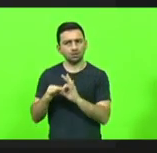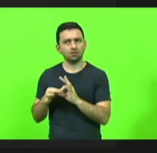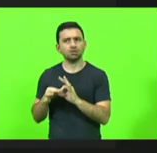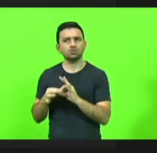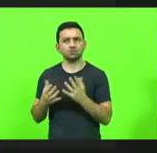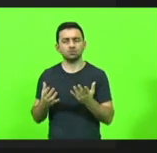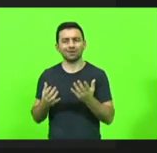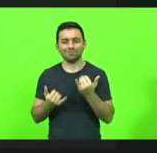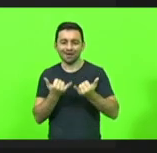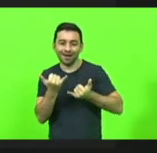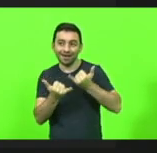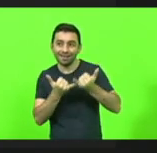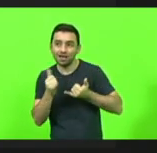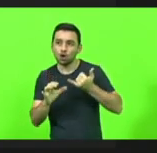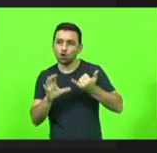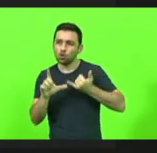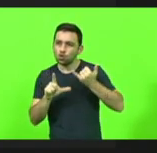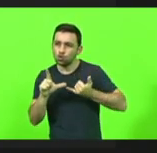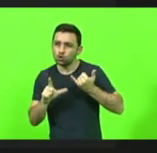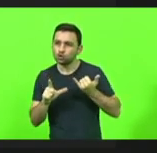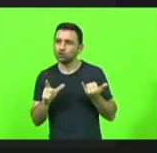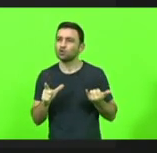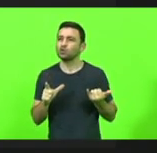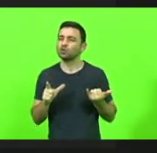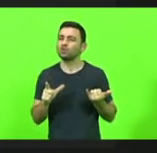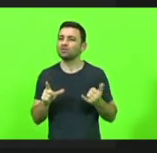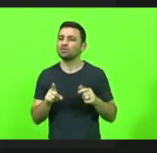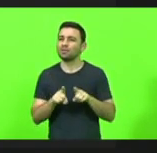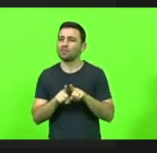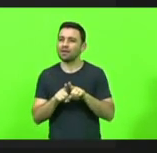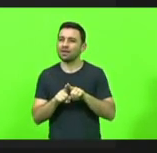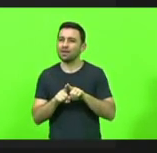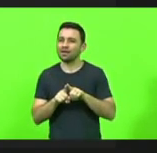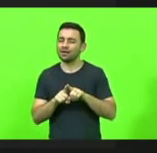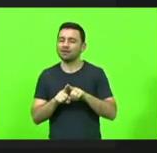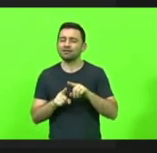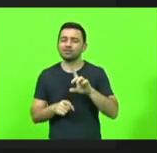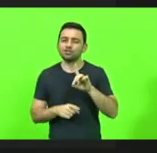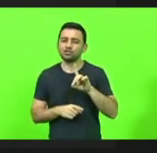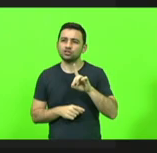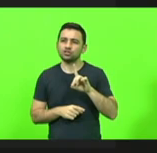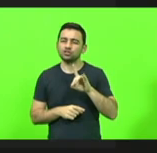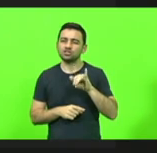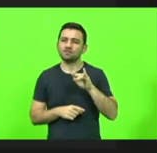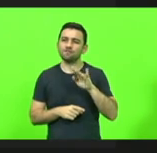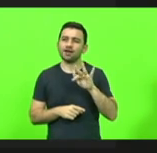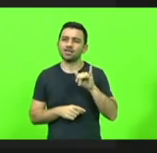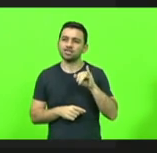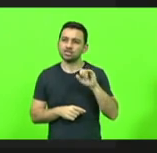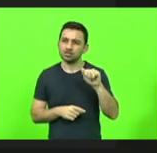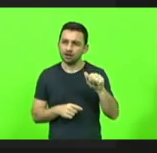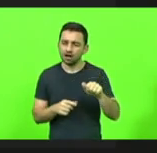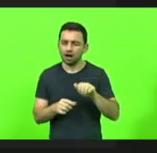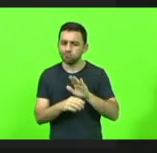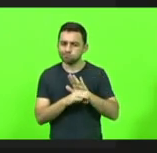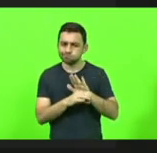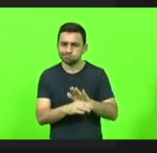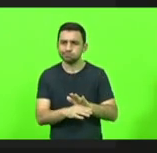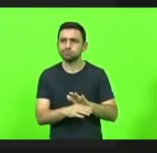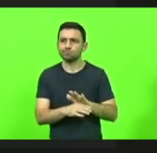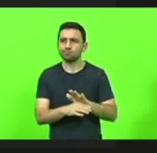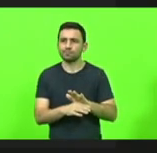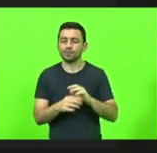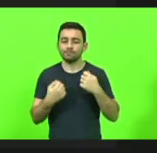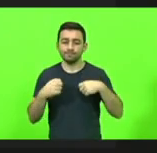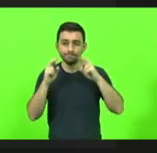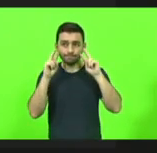lúdico, seja instrumental, no caso das disfagias, que a gente precisa que seja olhado e não